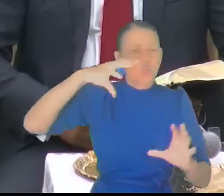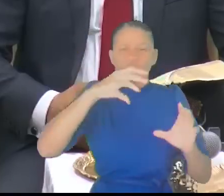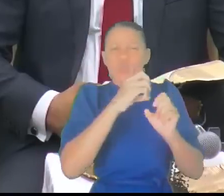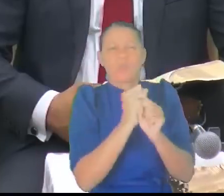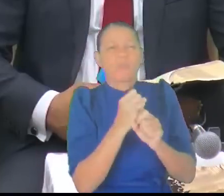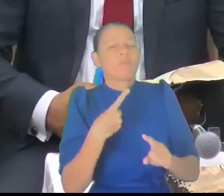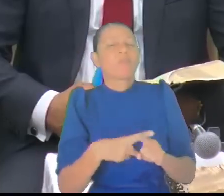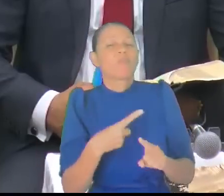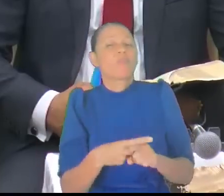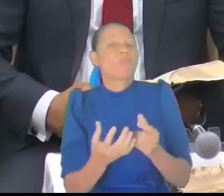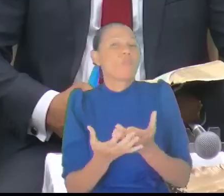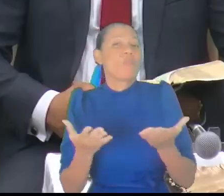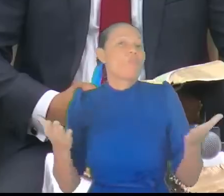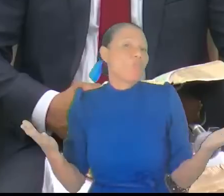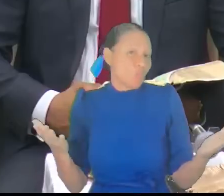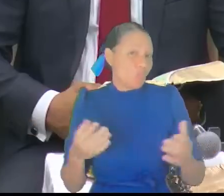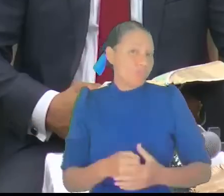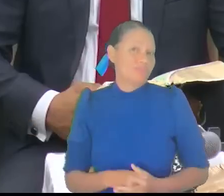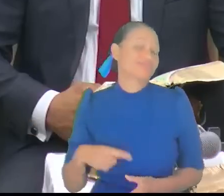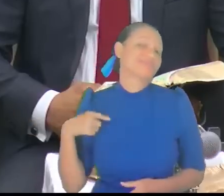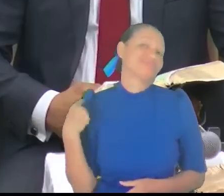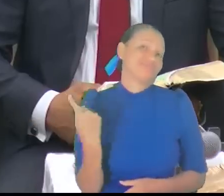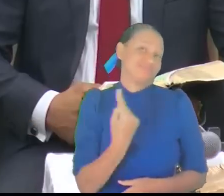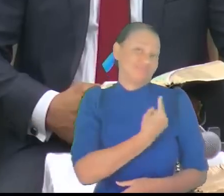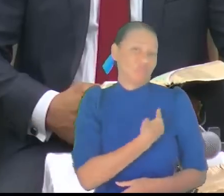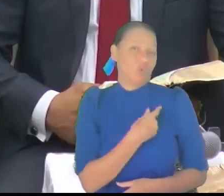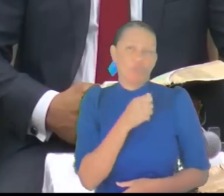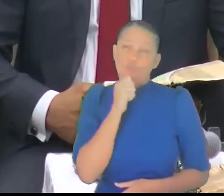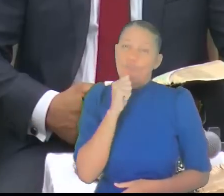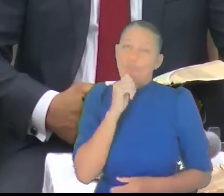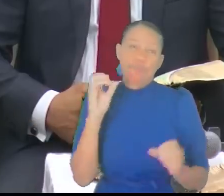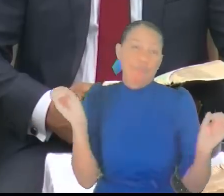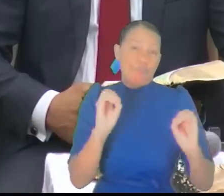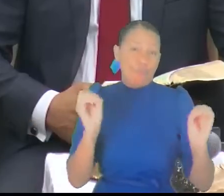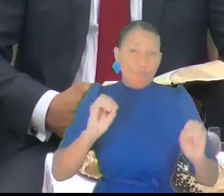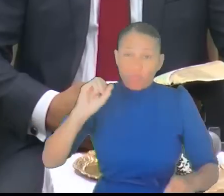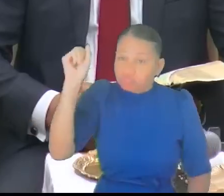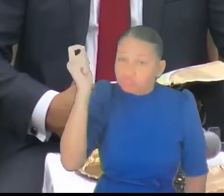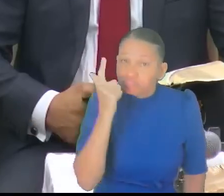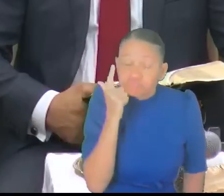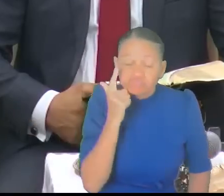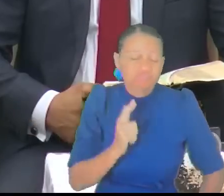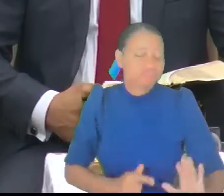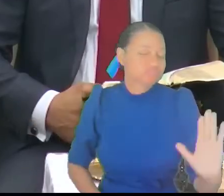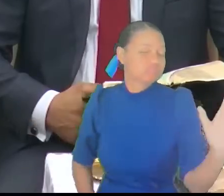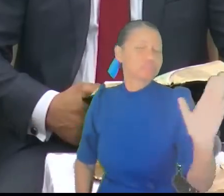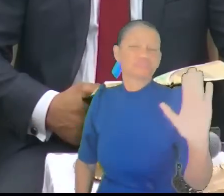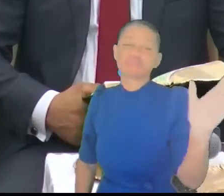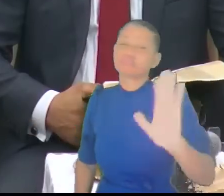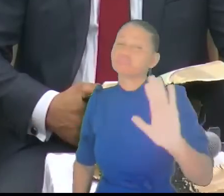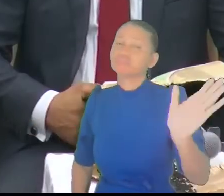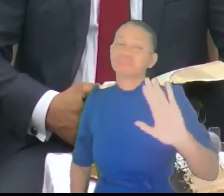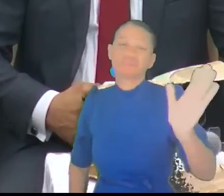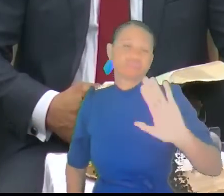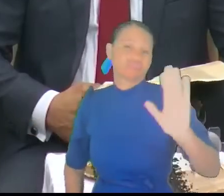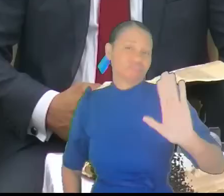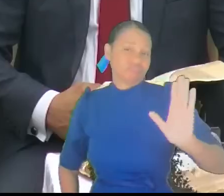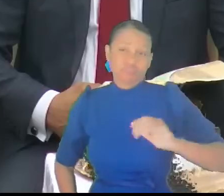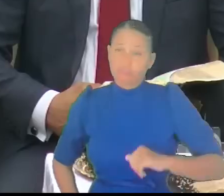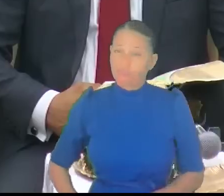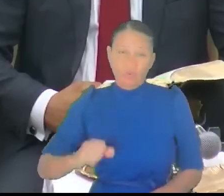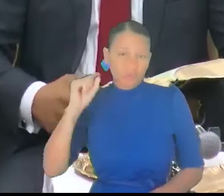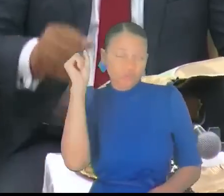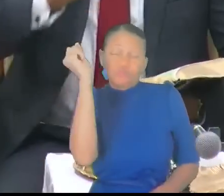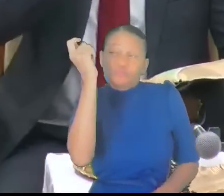irmãos? Porque nós ainda não chegamos a ser sol. Não, o sol, o estágio de sol